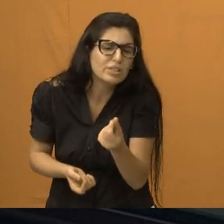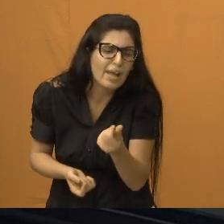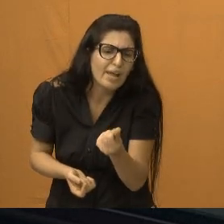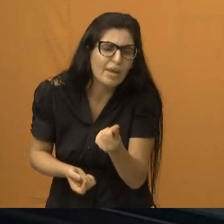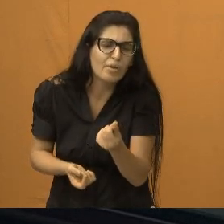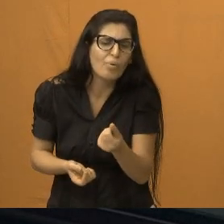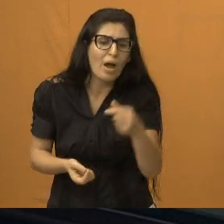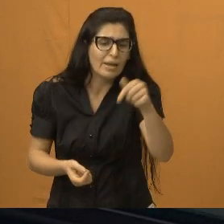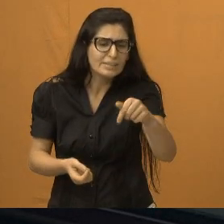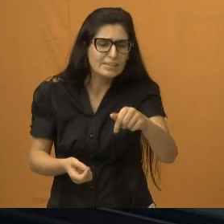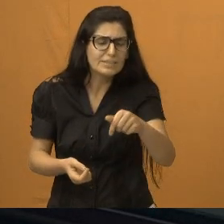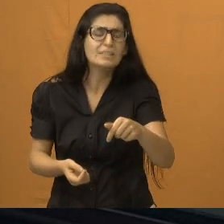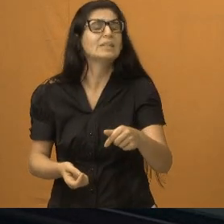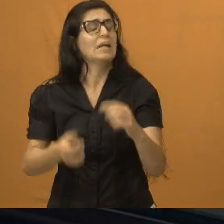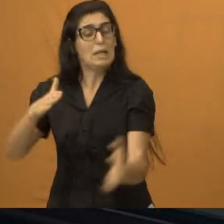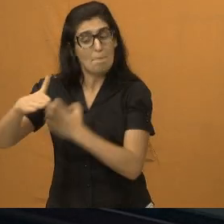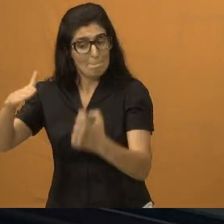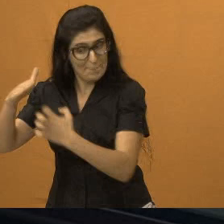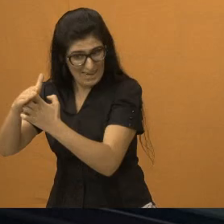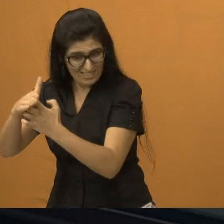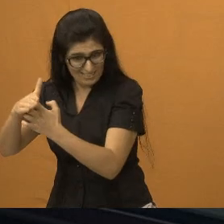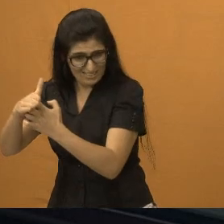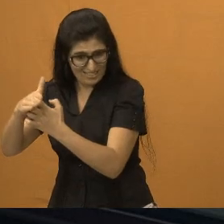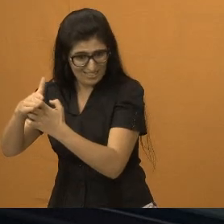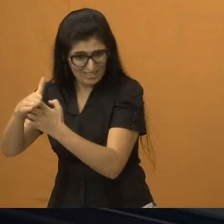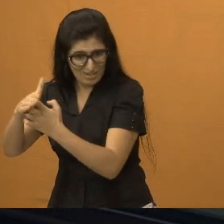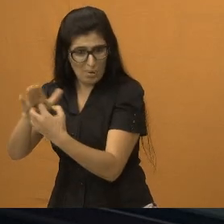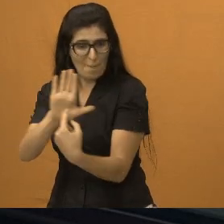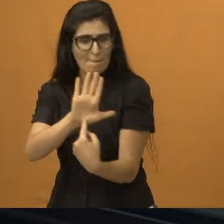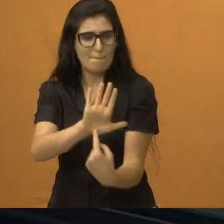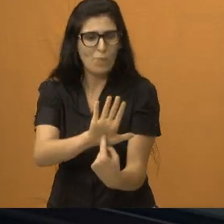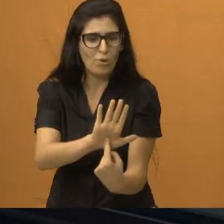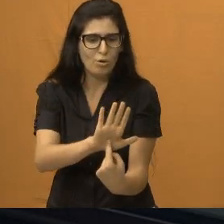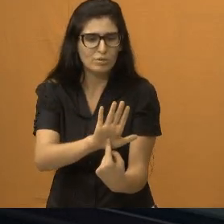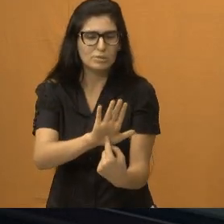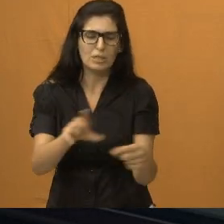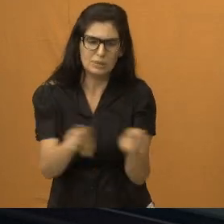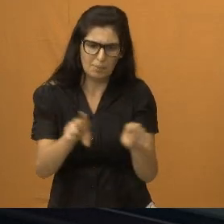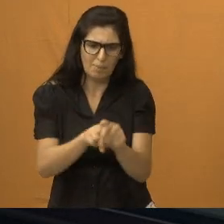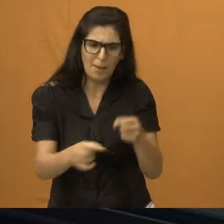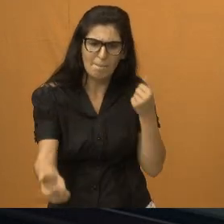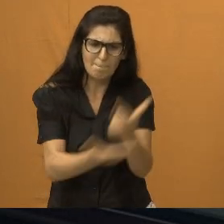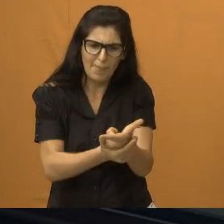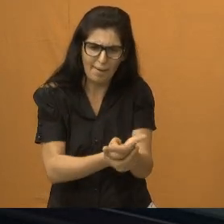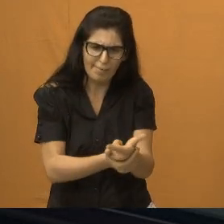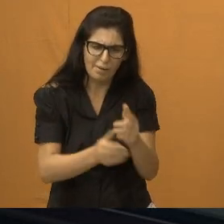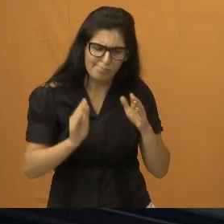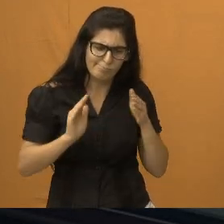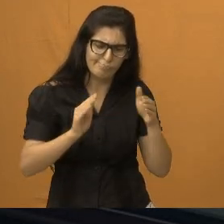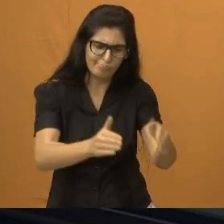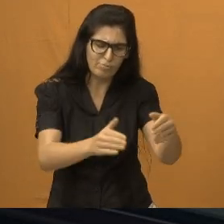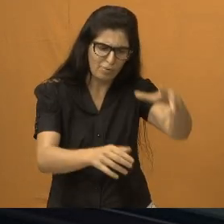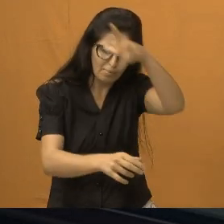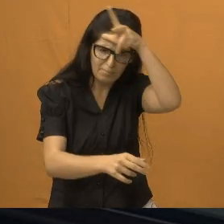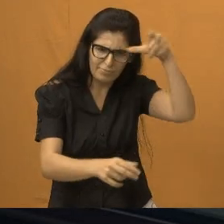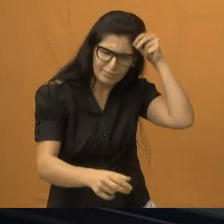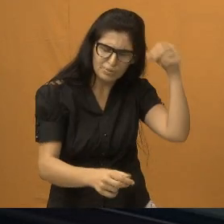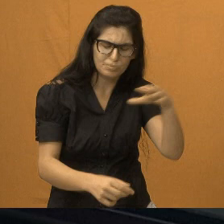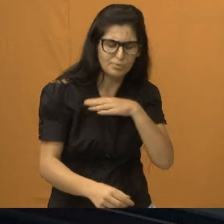município? Os 2 portões, ali e lá na entrada. o povo vê quanto que